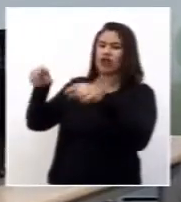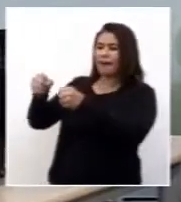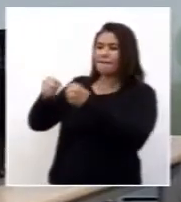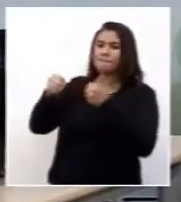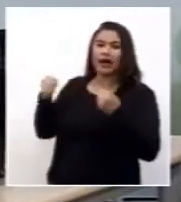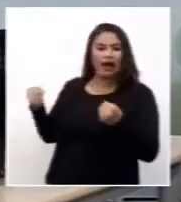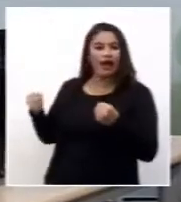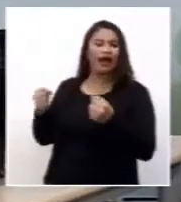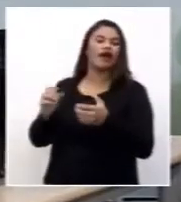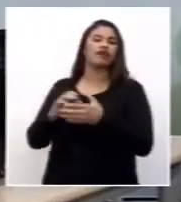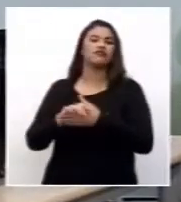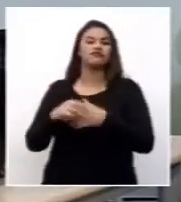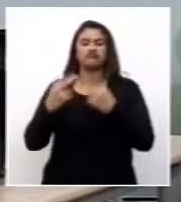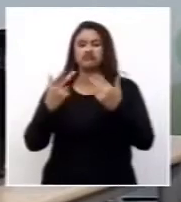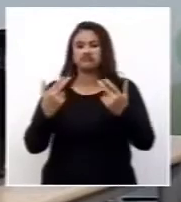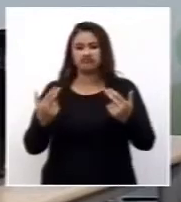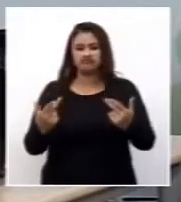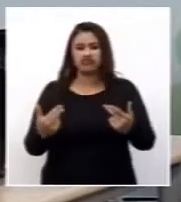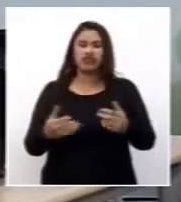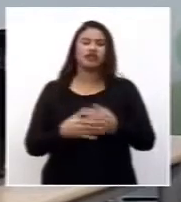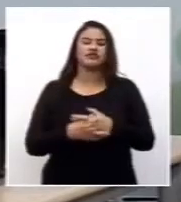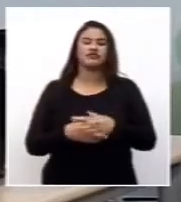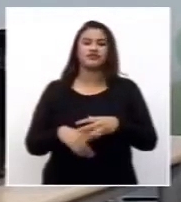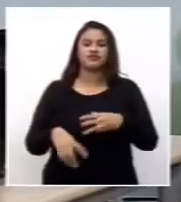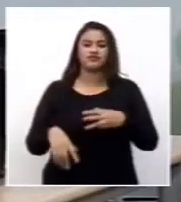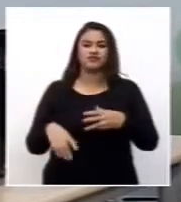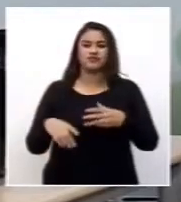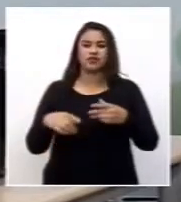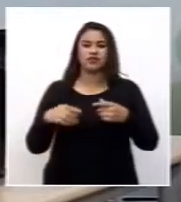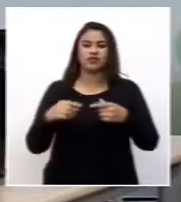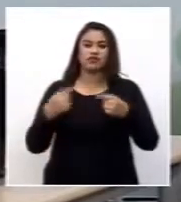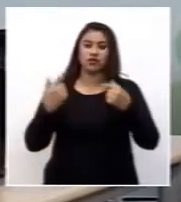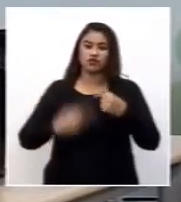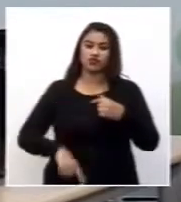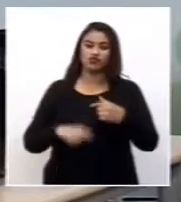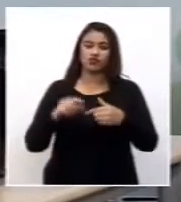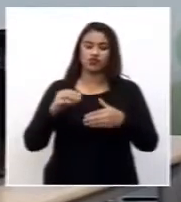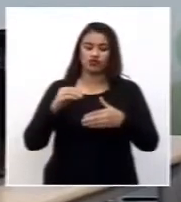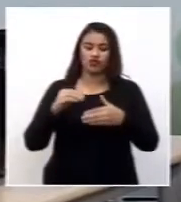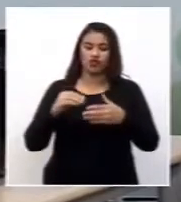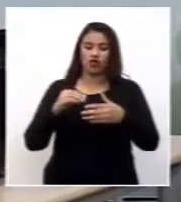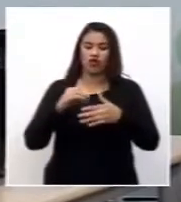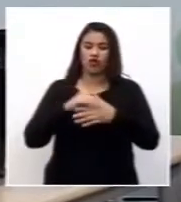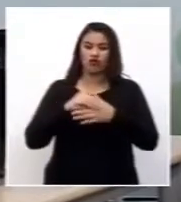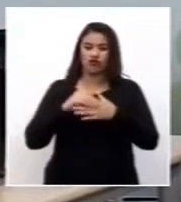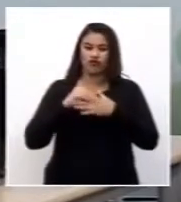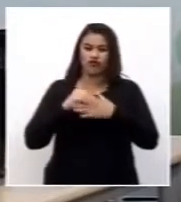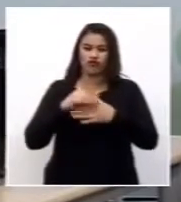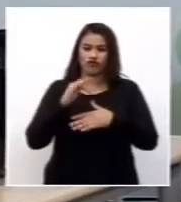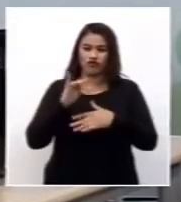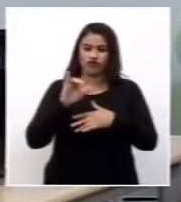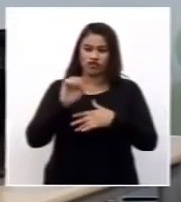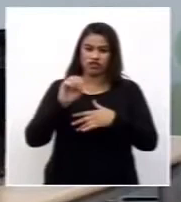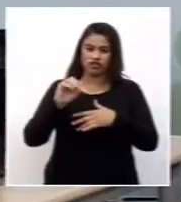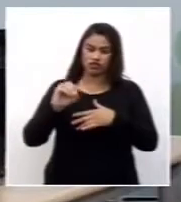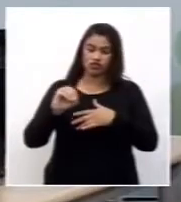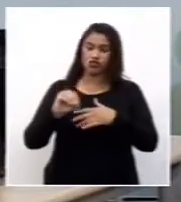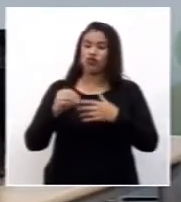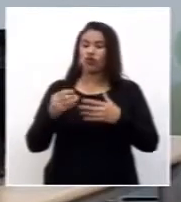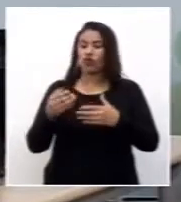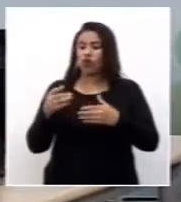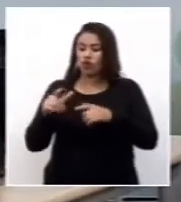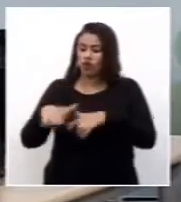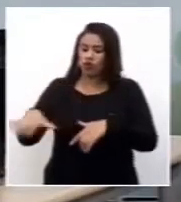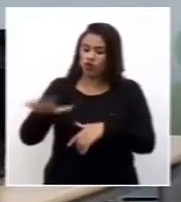outros aparatos que nós temos aqui. O ambiente físico seria o canto da leitura, o canto dos jogos, o ambiente virtual,